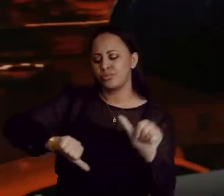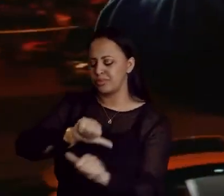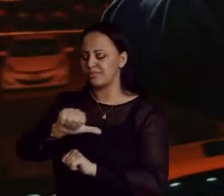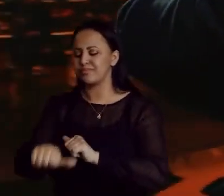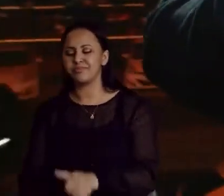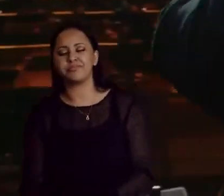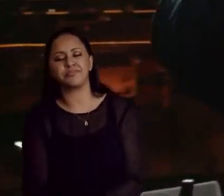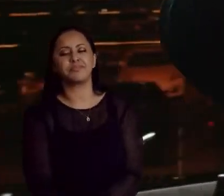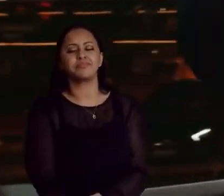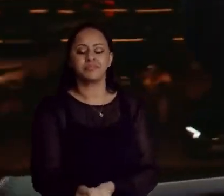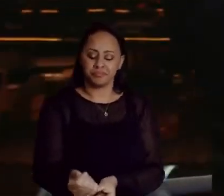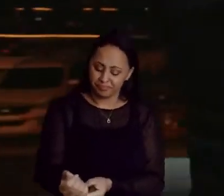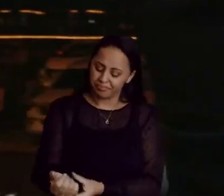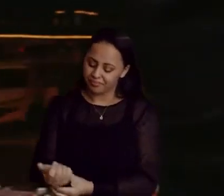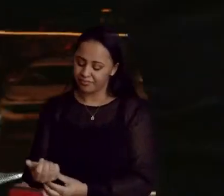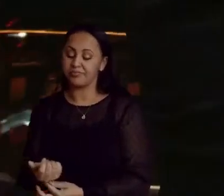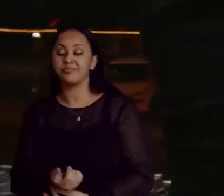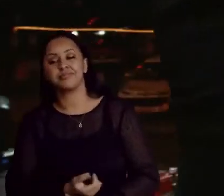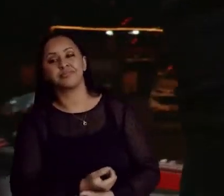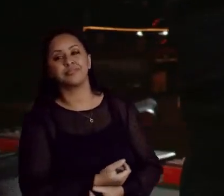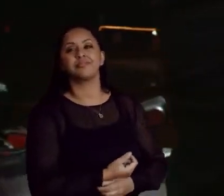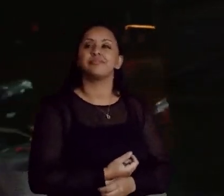lar. Mude as coisas de